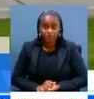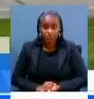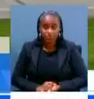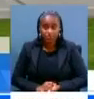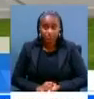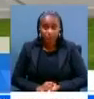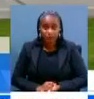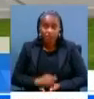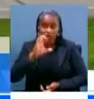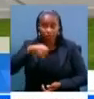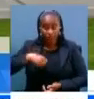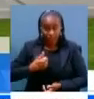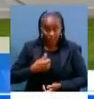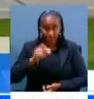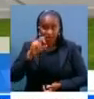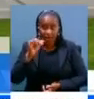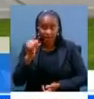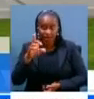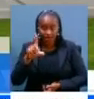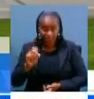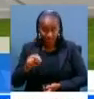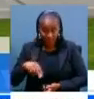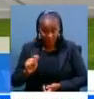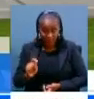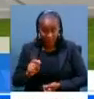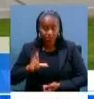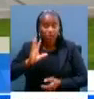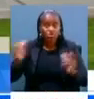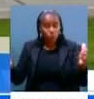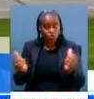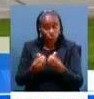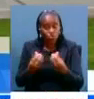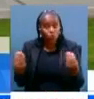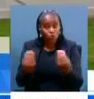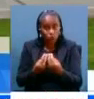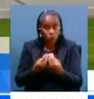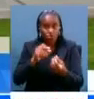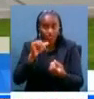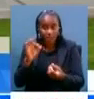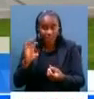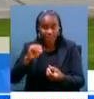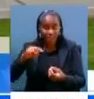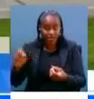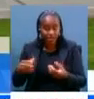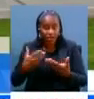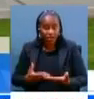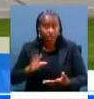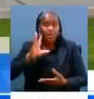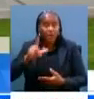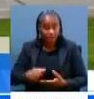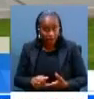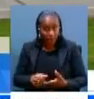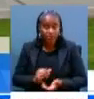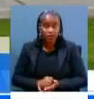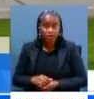E a Cabo Verde Airlines, a partir de amanhã, juntamente com a Air Senegal, passam a operar em serviço de codeshare nas